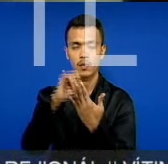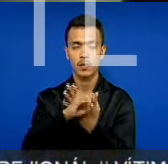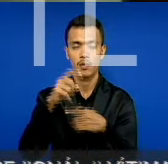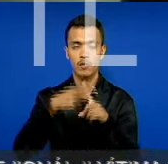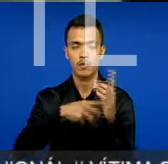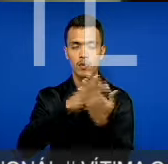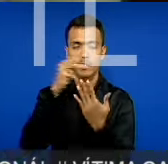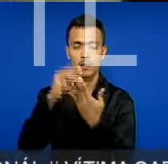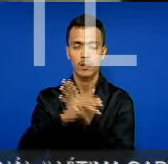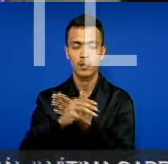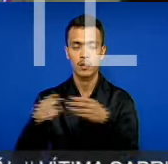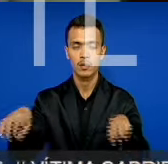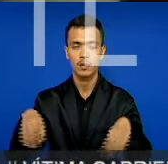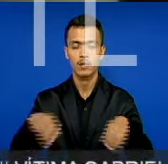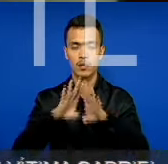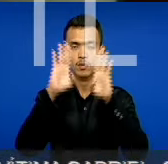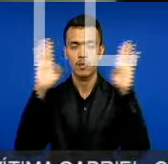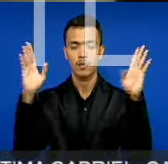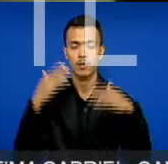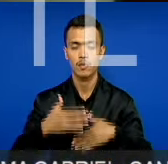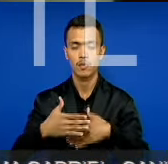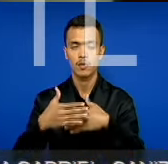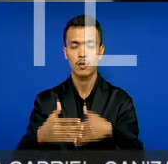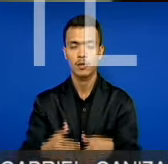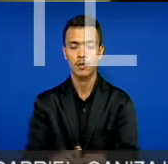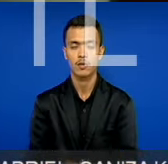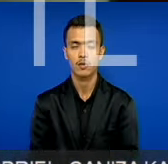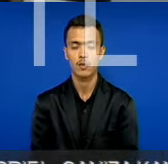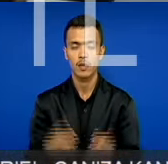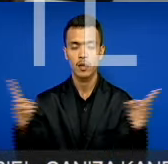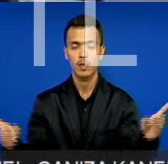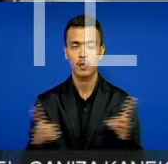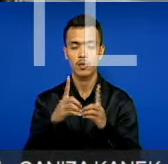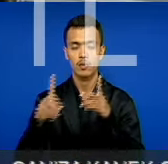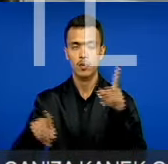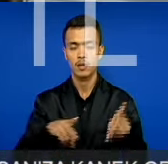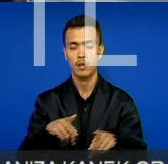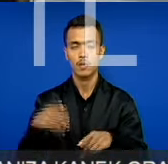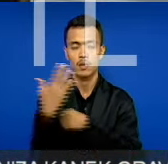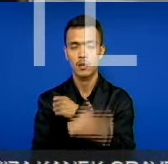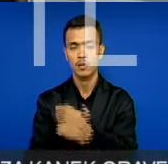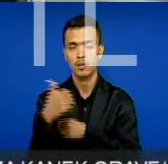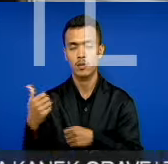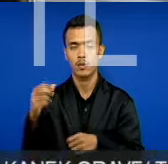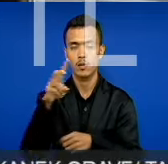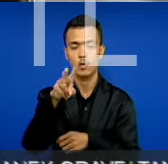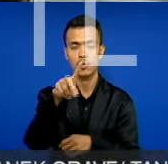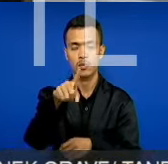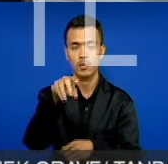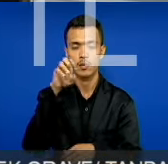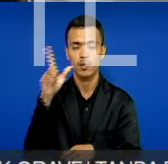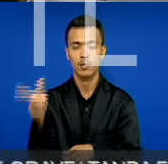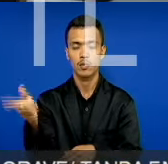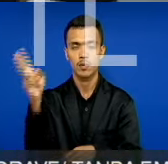ne. Serviço Migração loca processo de licença simples. Hassoro cidadão estrangeiro atus ida rua nulo resindrua.